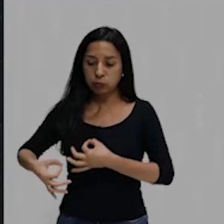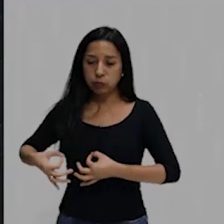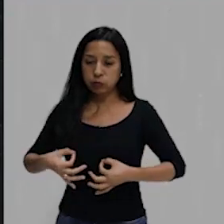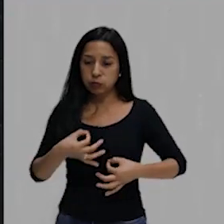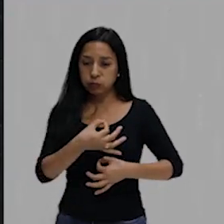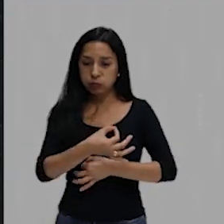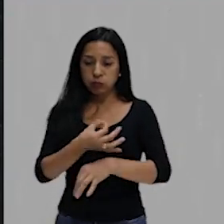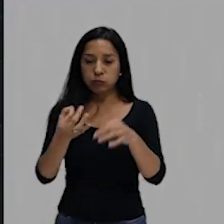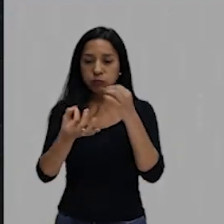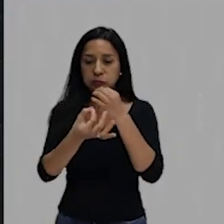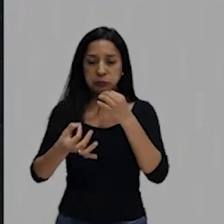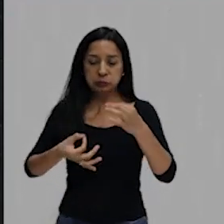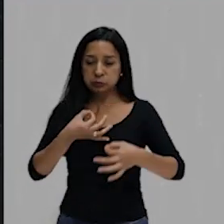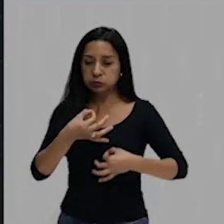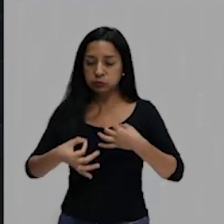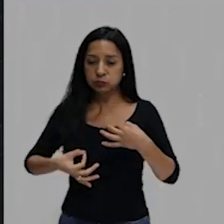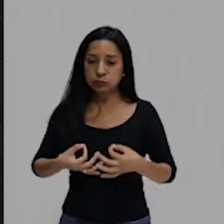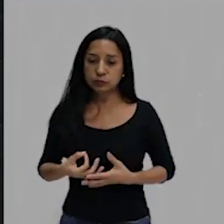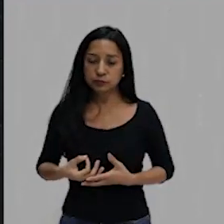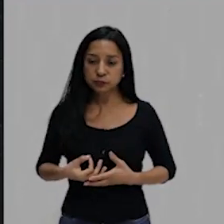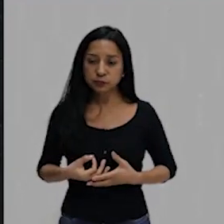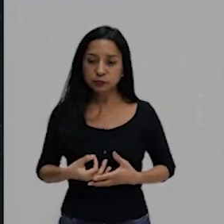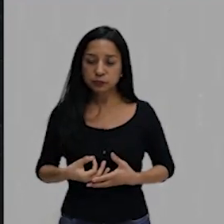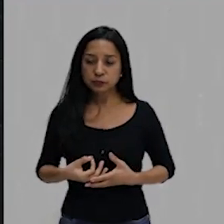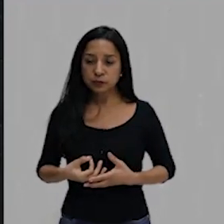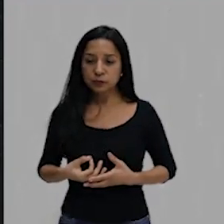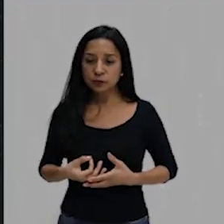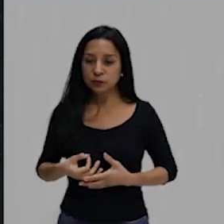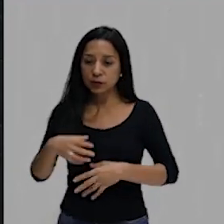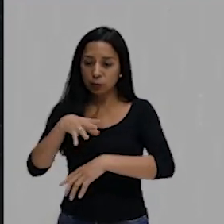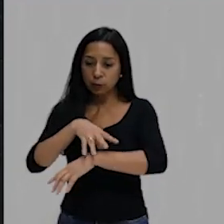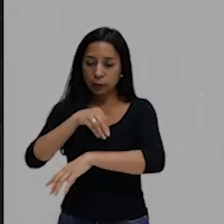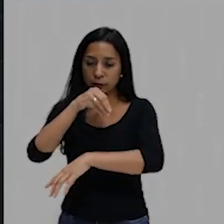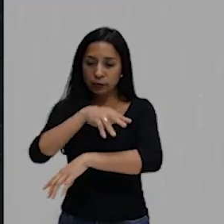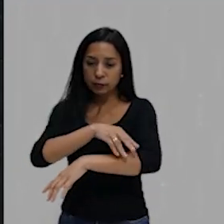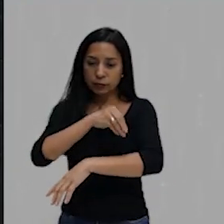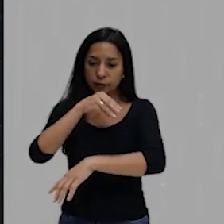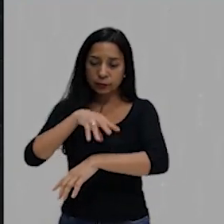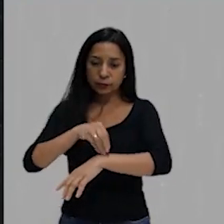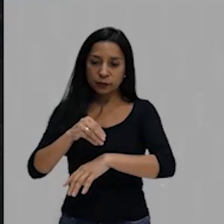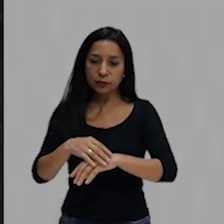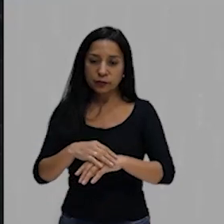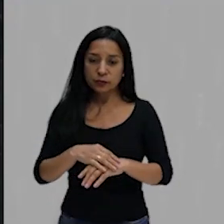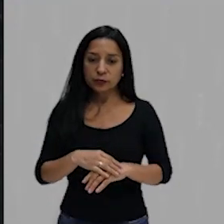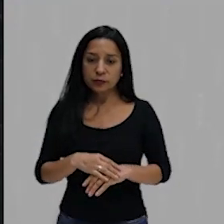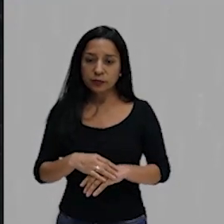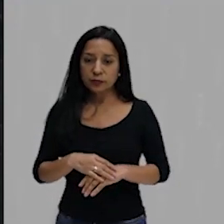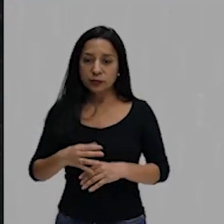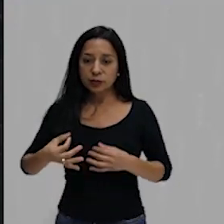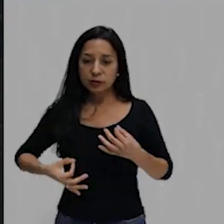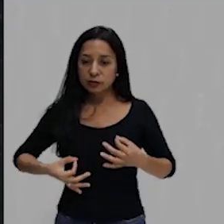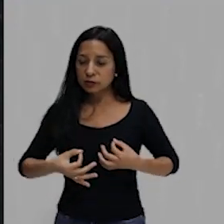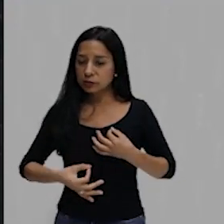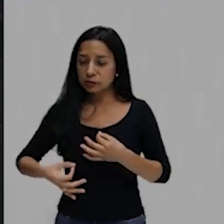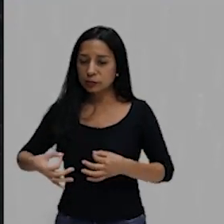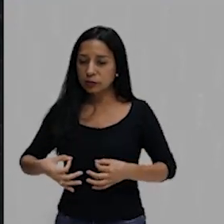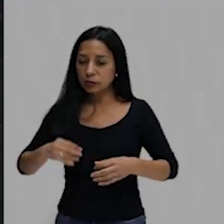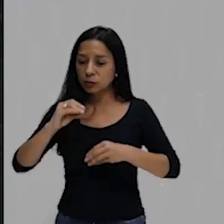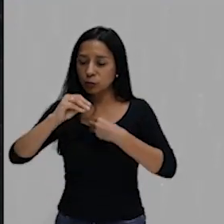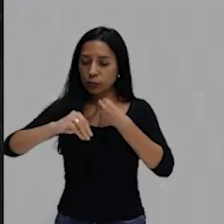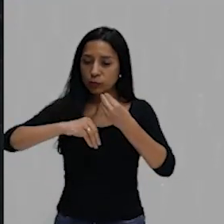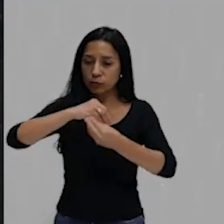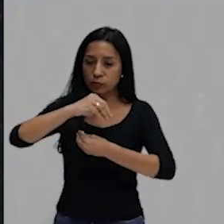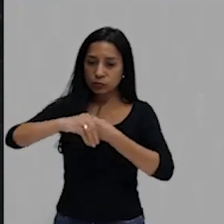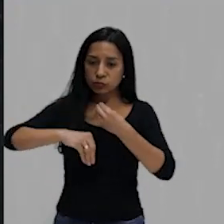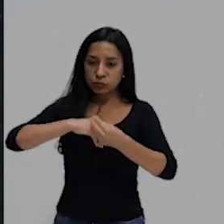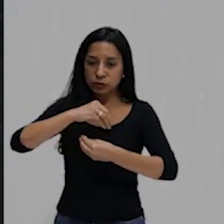manchas no seu padrão de pelagem. Então, esse padrão de pelagem homogêneo, ou